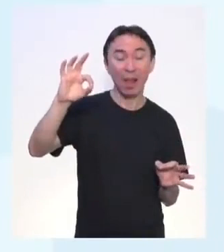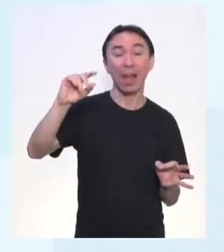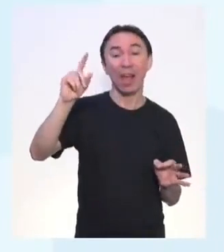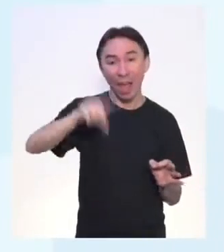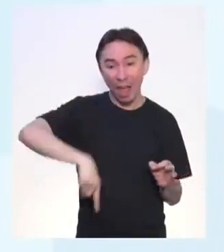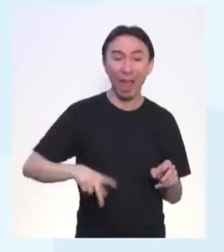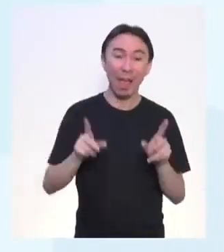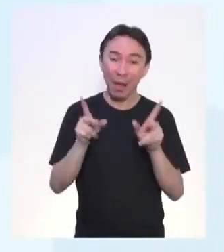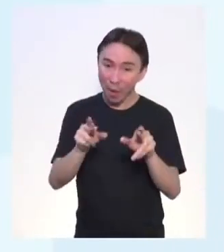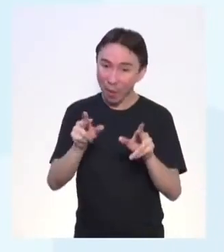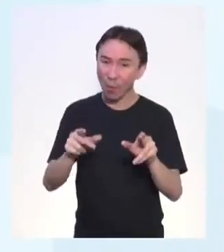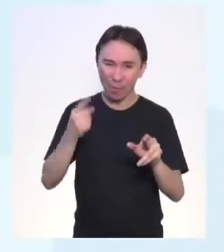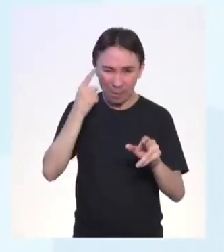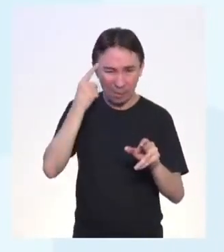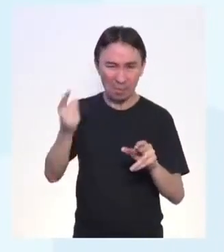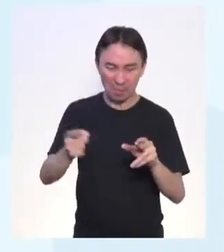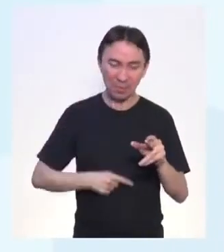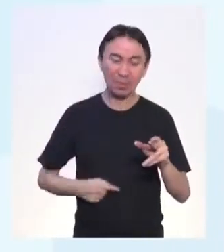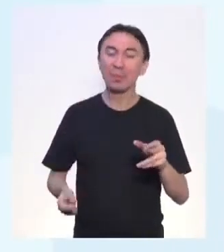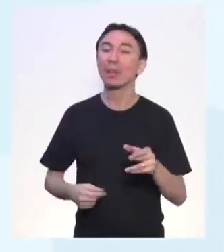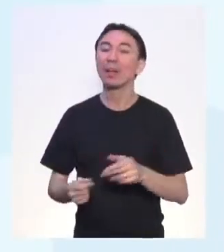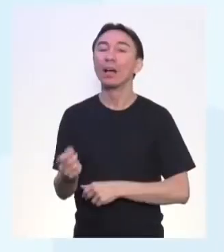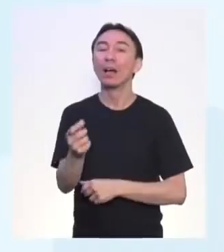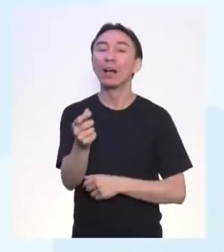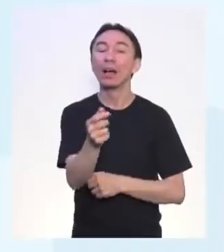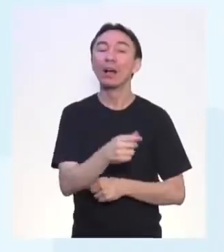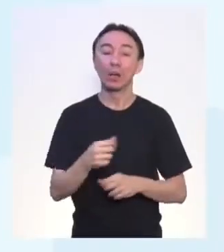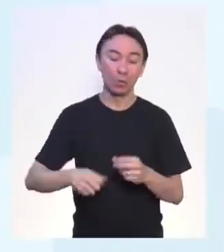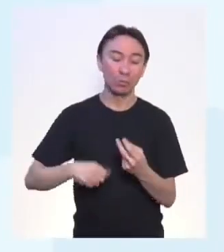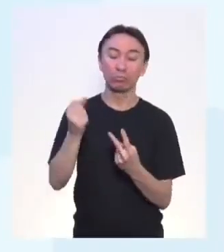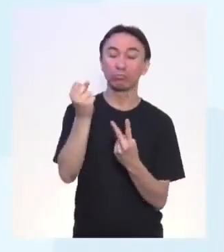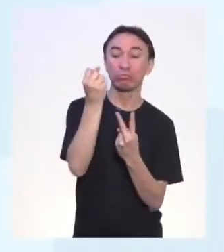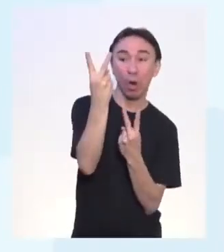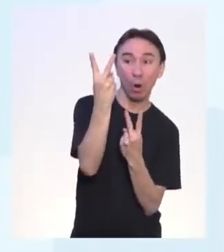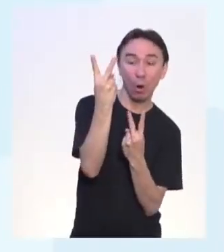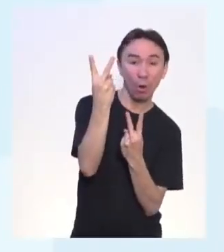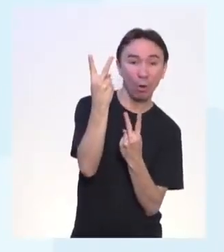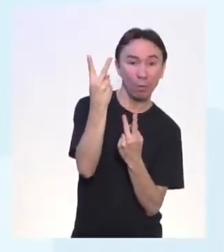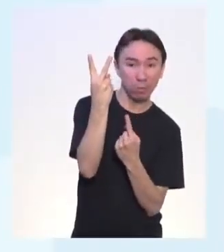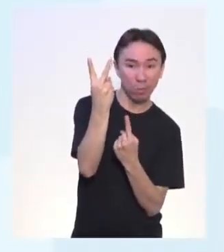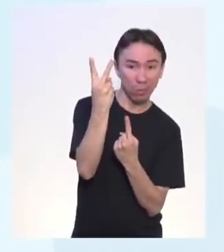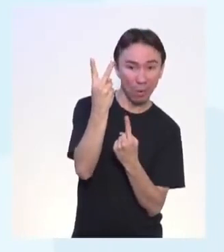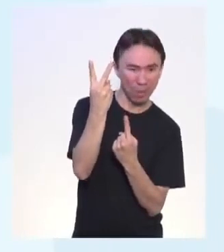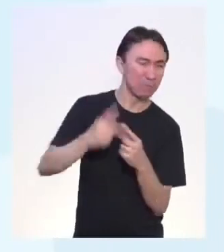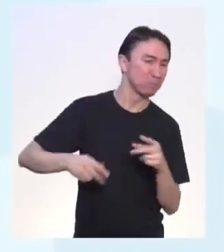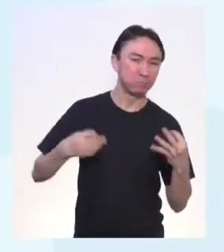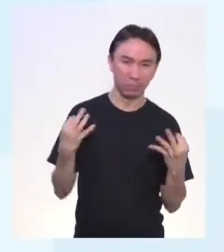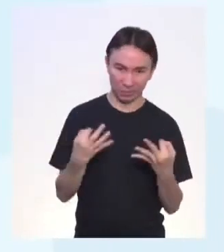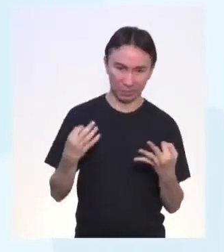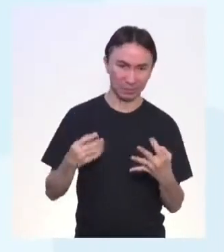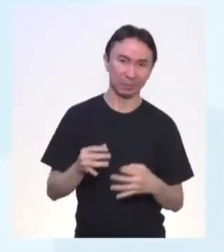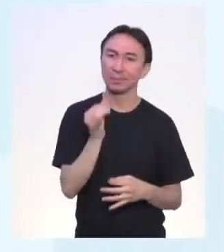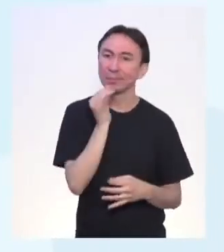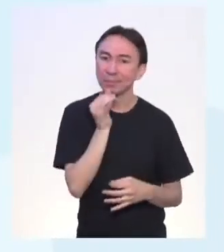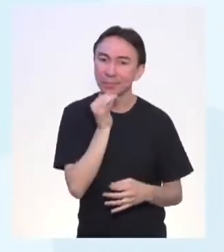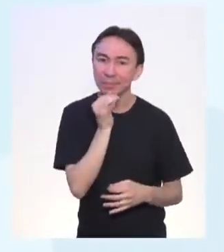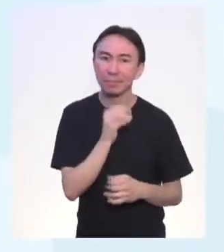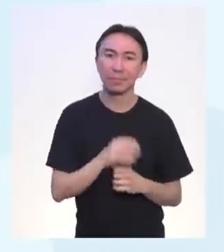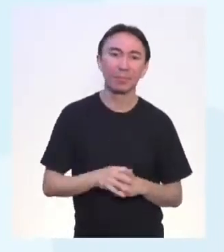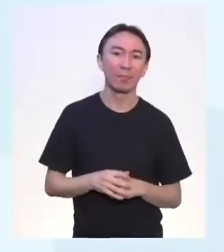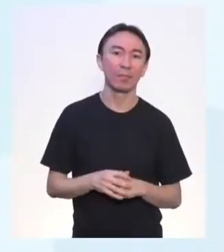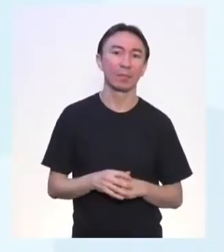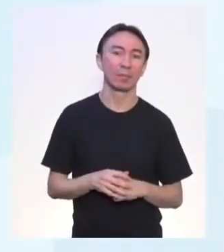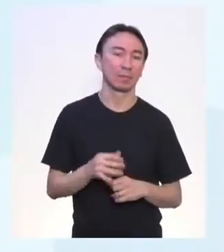resultado dos quadradinhos perfeitos. É verdade, ó, é interessante isso também. Se você pegar um quadradinho de